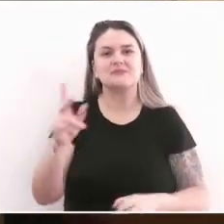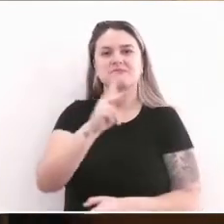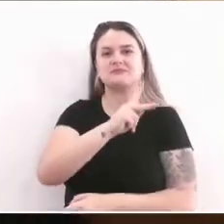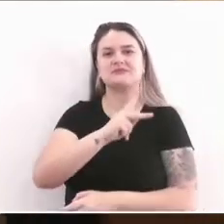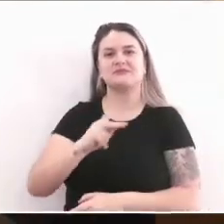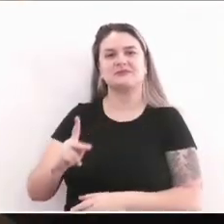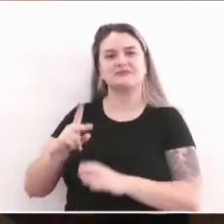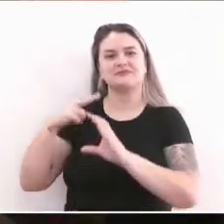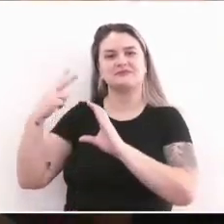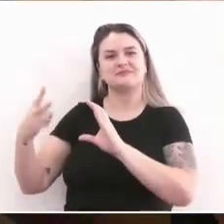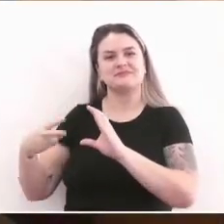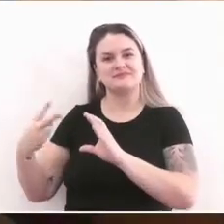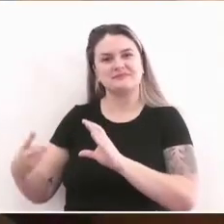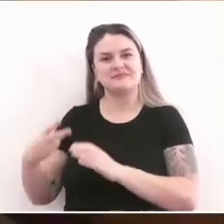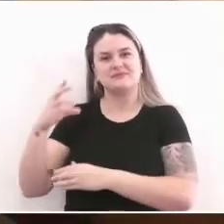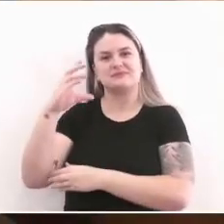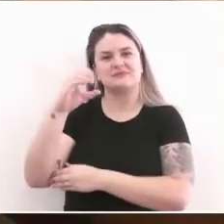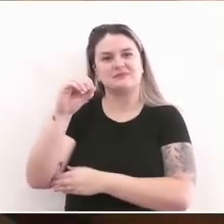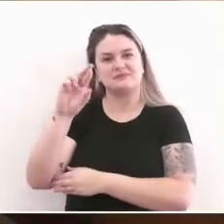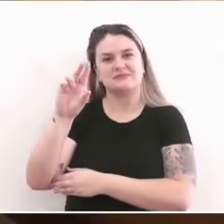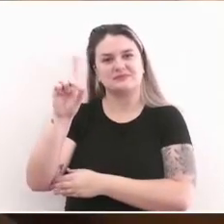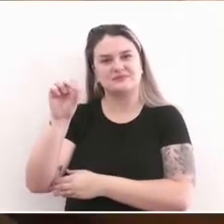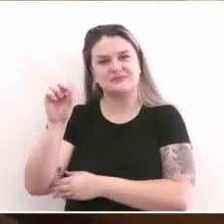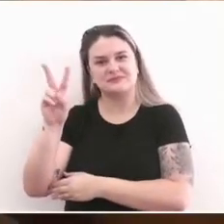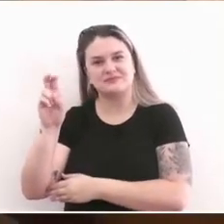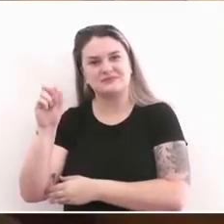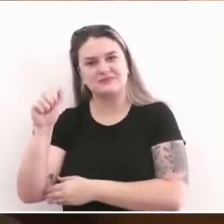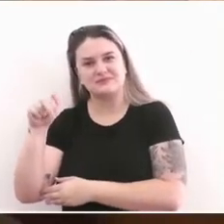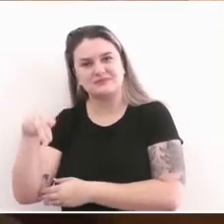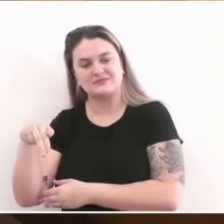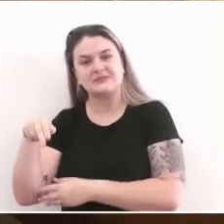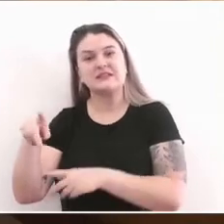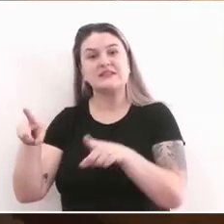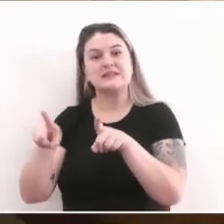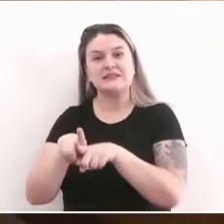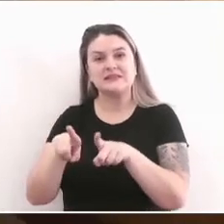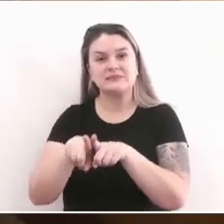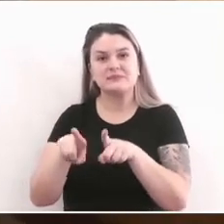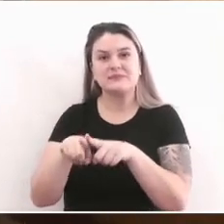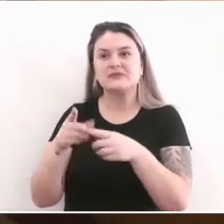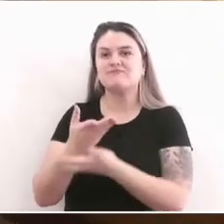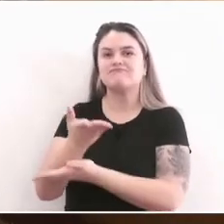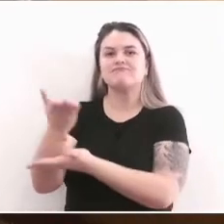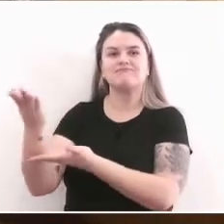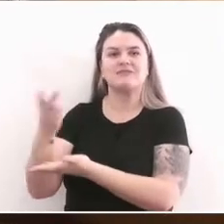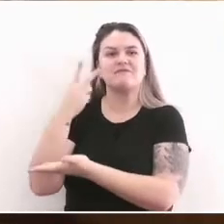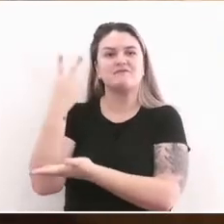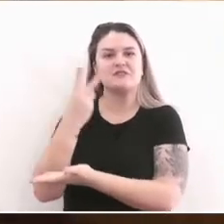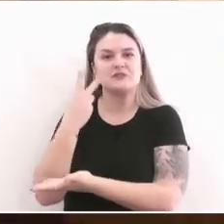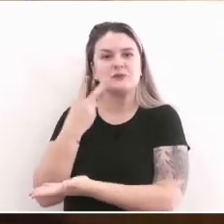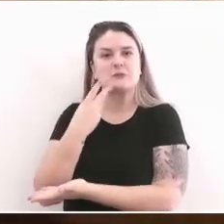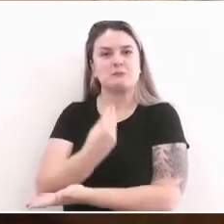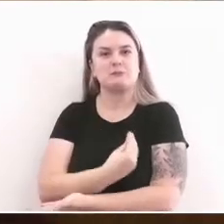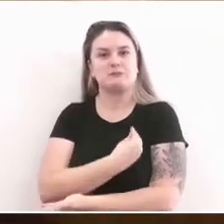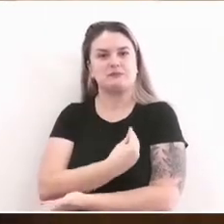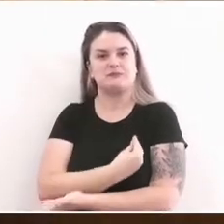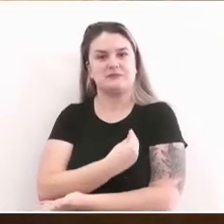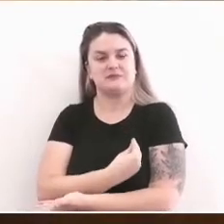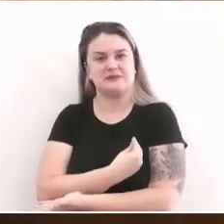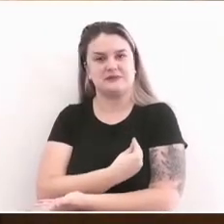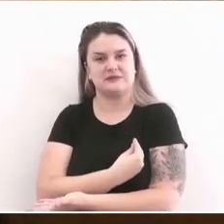da Câmara, Cordovan Frederico de Melo Neto, e aos vereadores que estão nesse ato